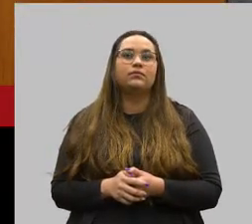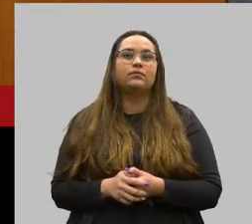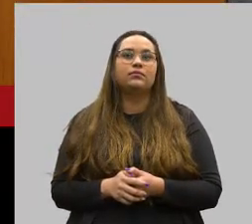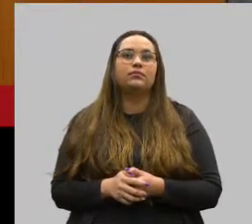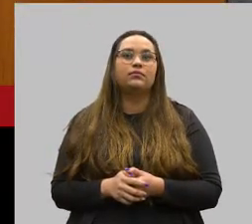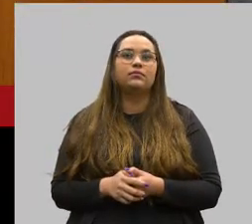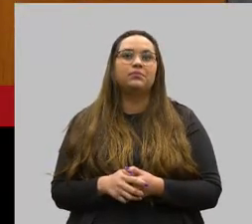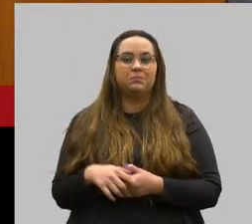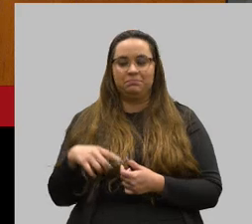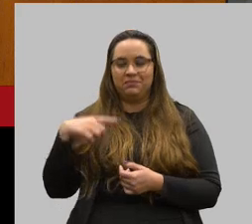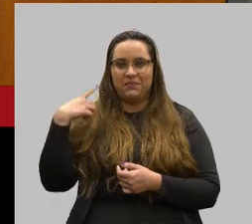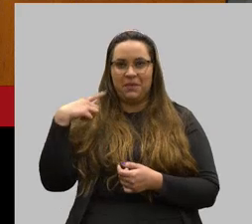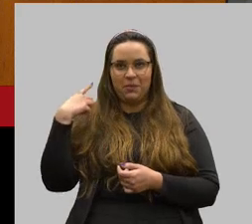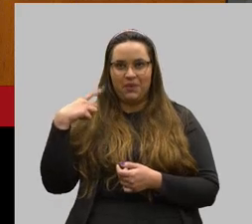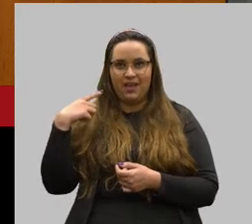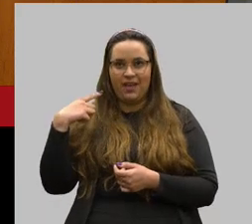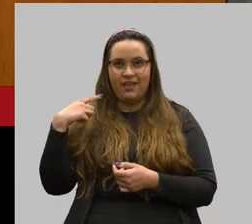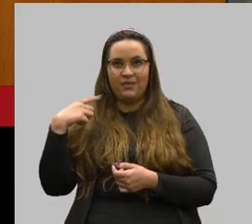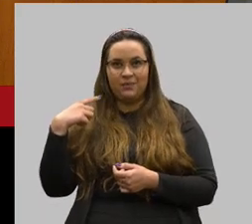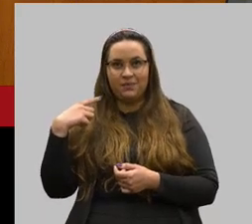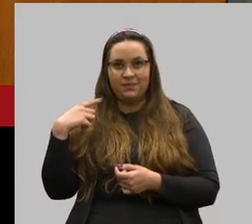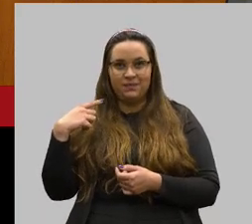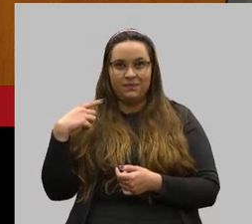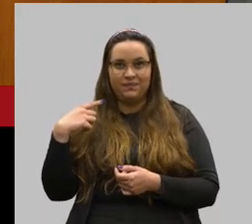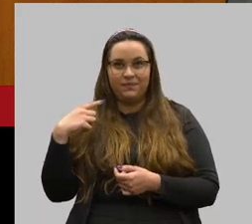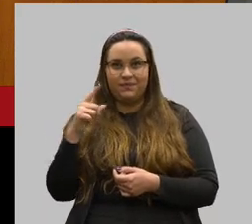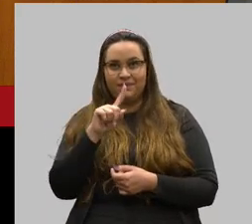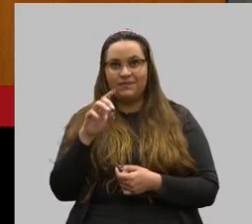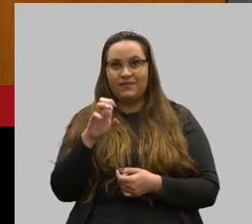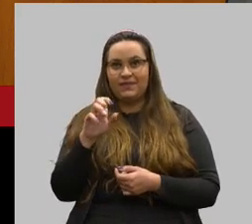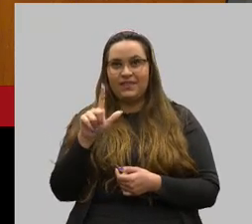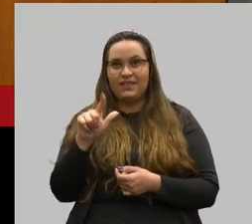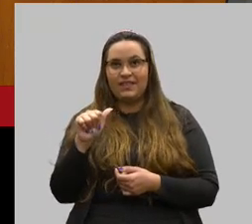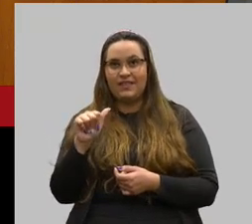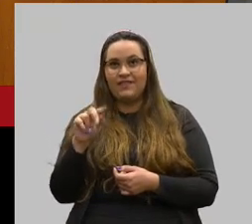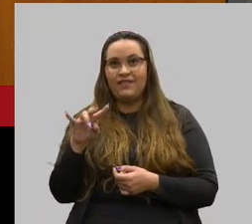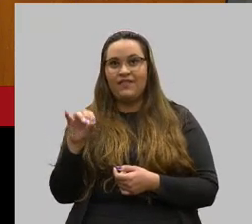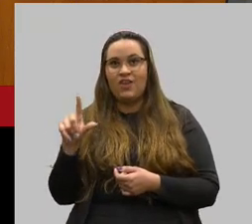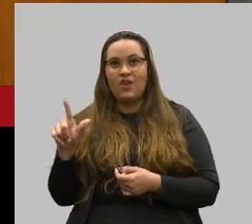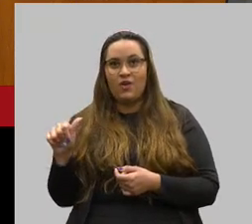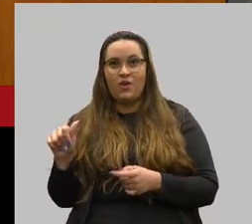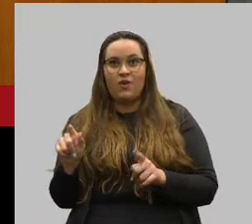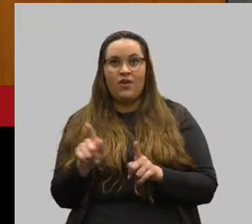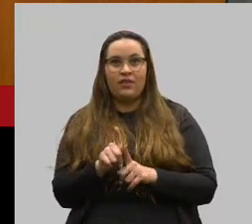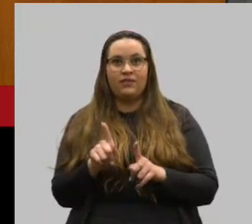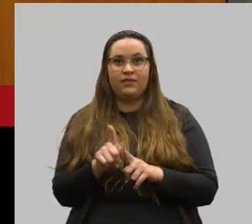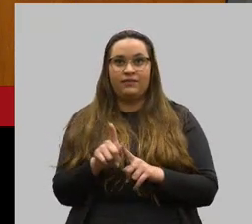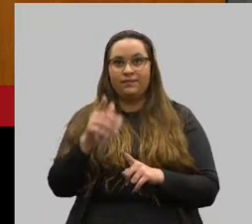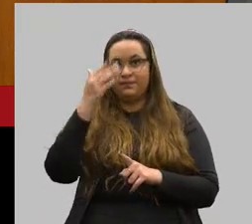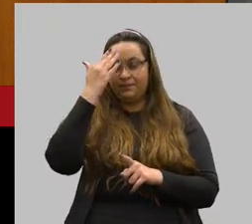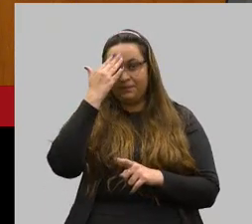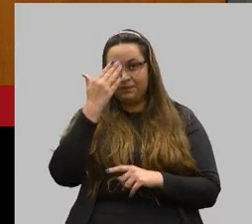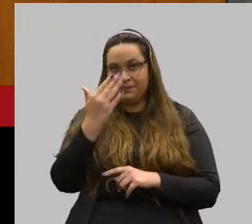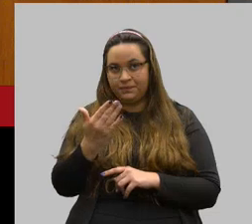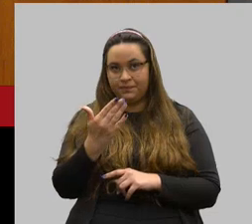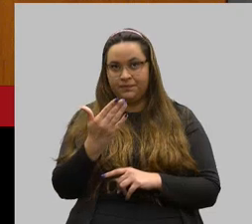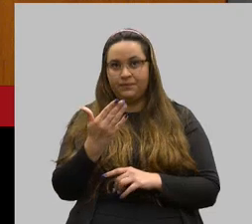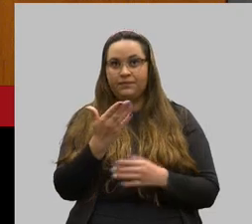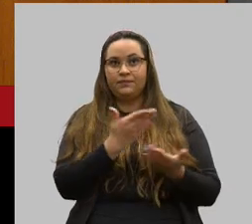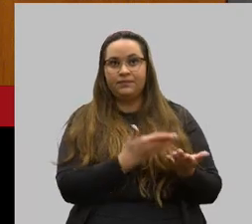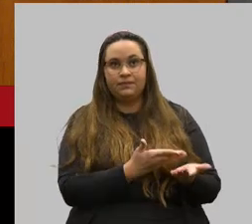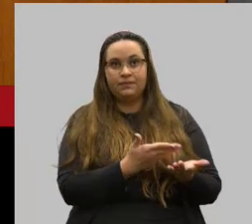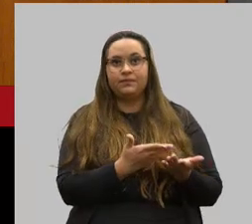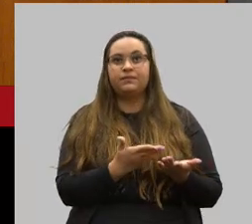deputado Deputado zela viola agradecemos a presença da D Letícia que se faz presente